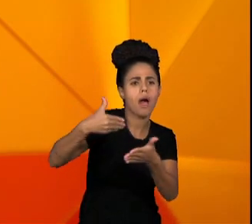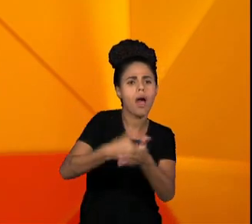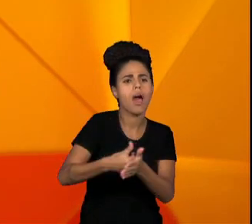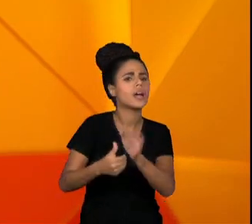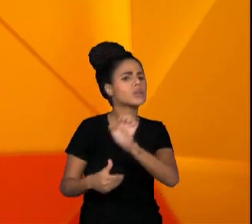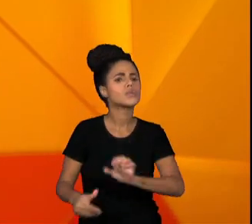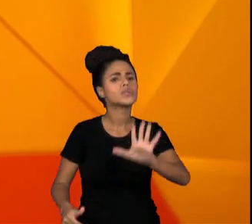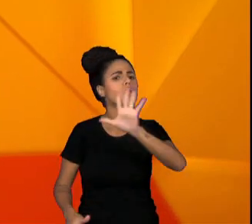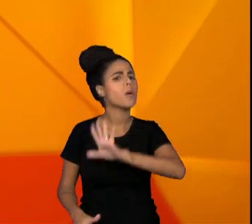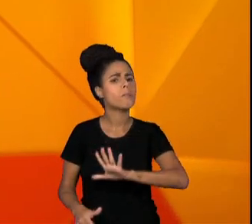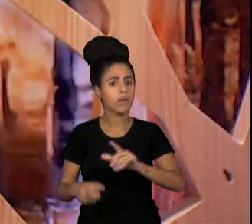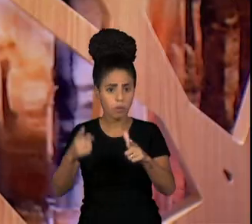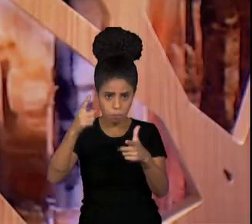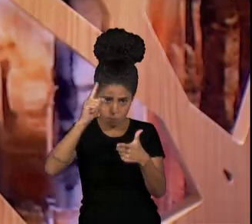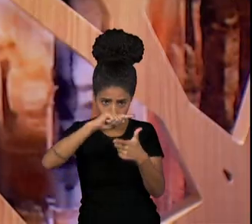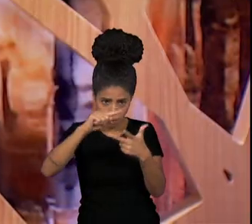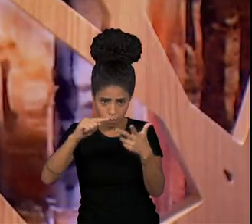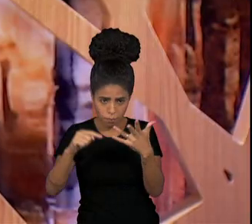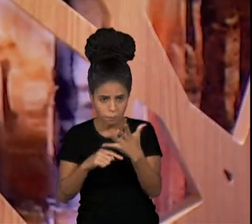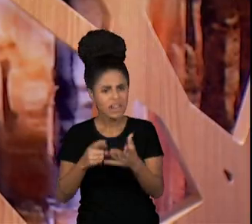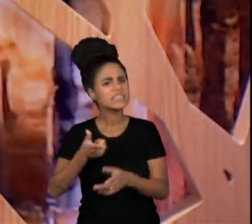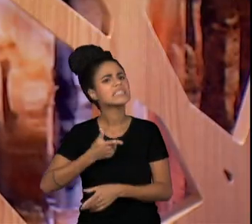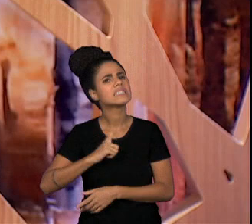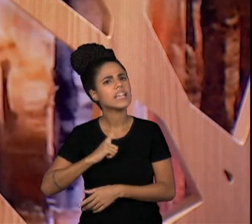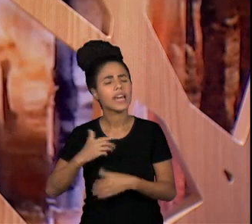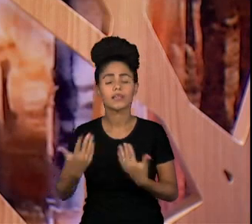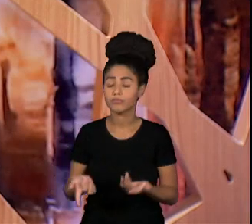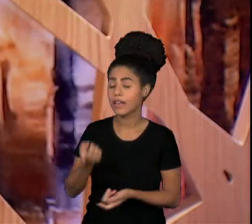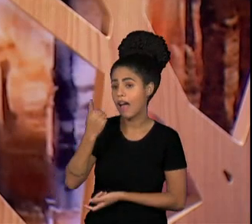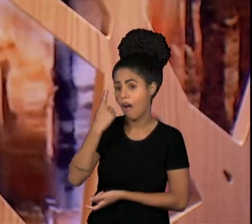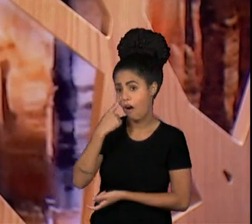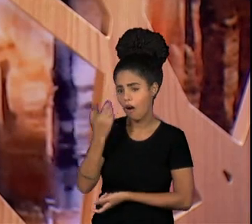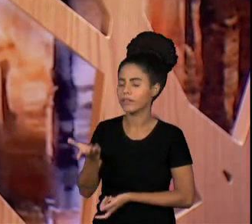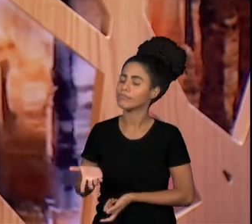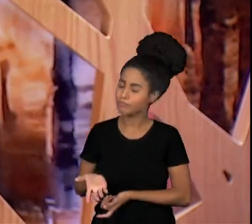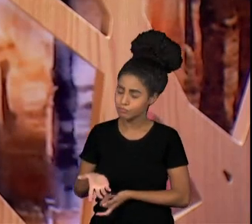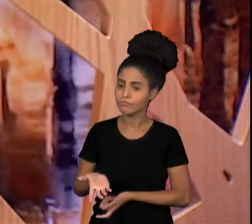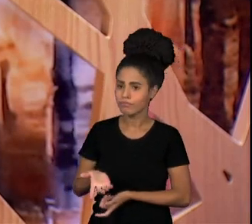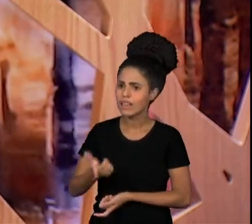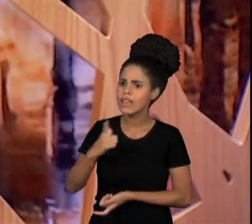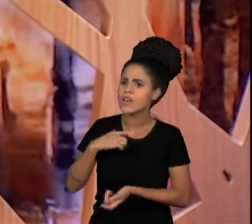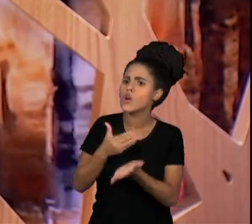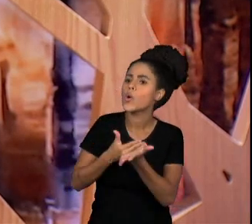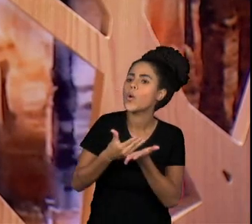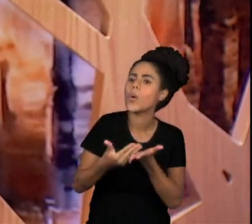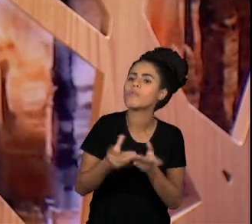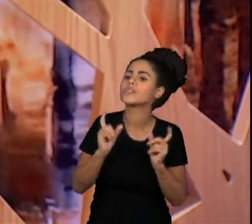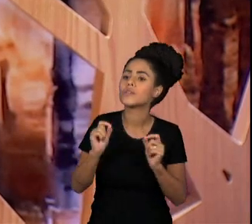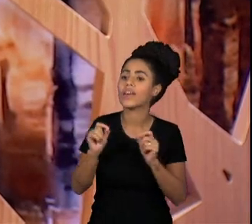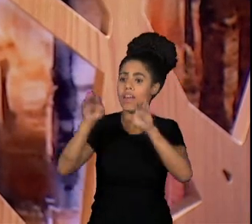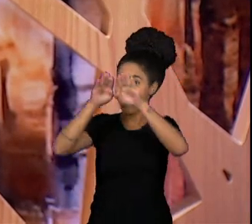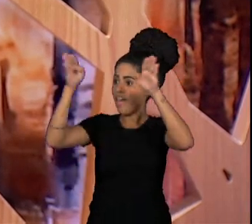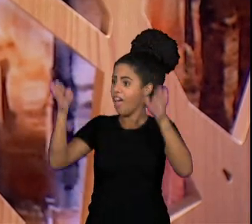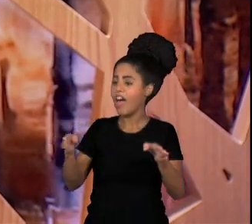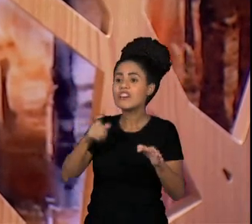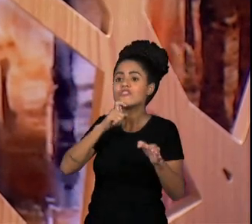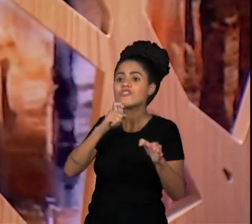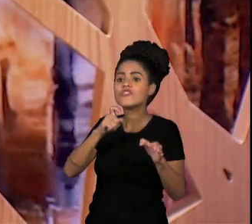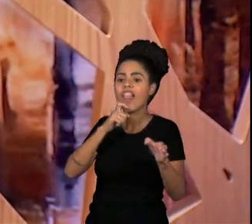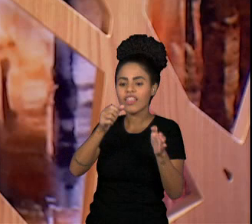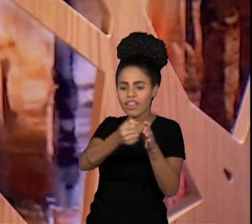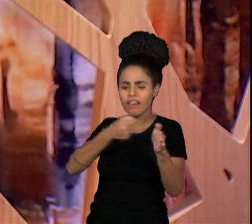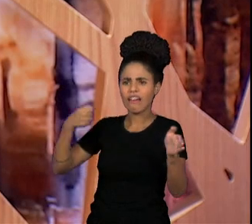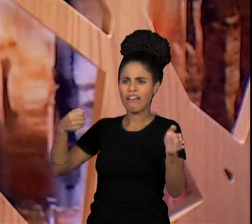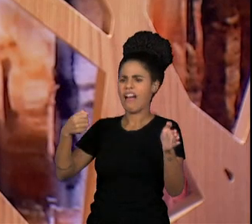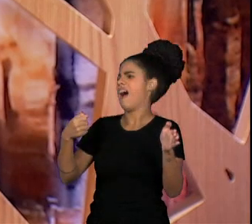pode citar algumas coisas? Olha, uma das coisas que começa é a própria questão da geladeira. Todo mundo acha